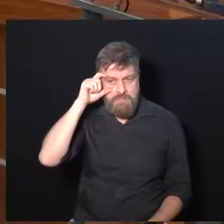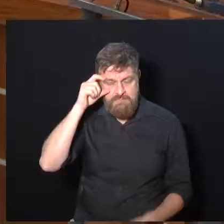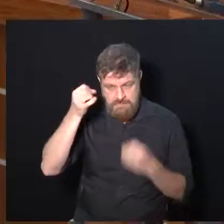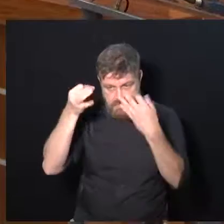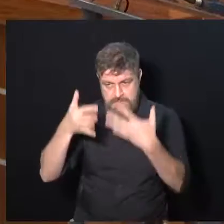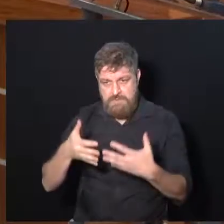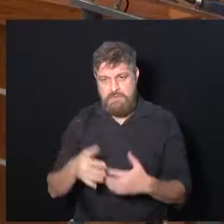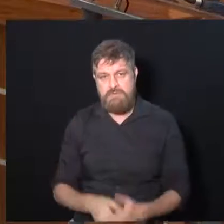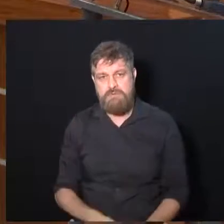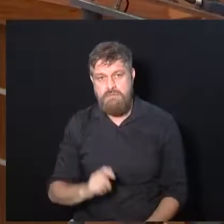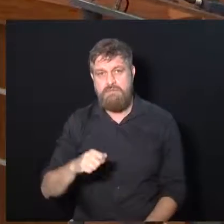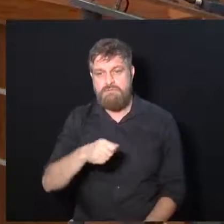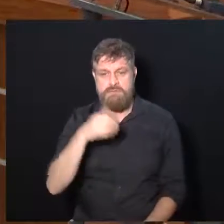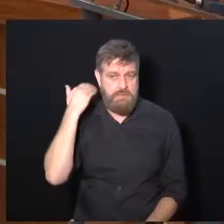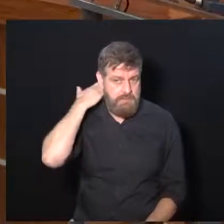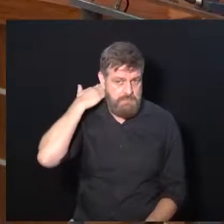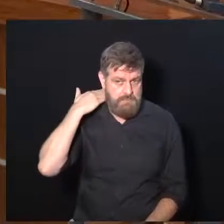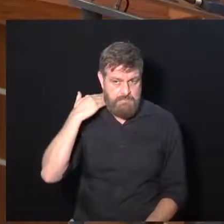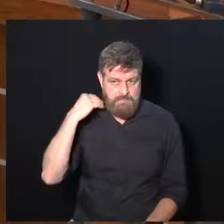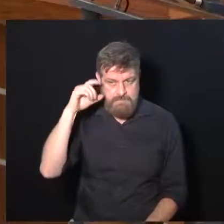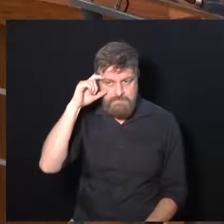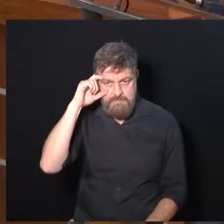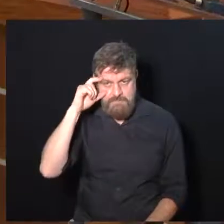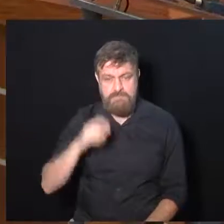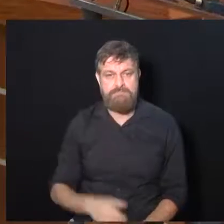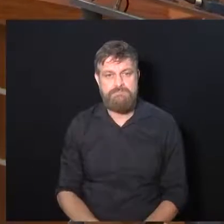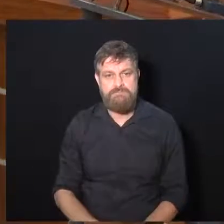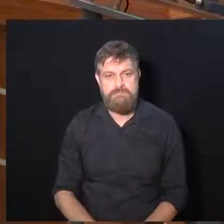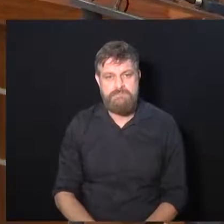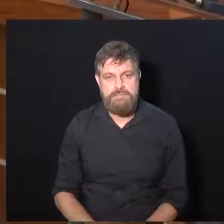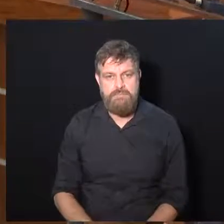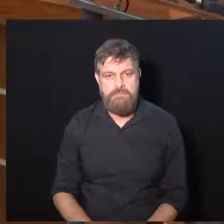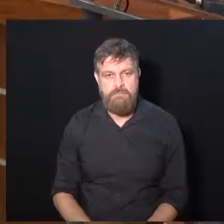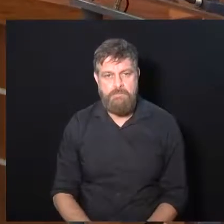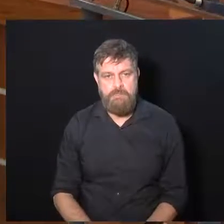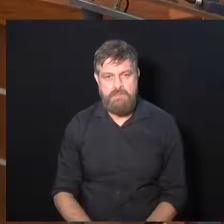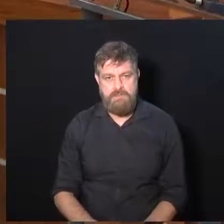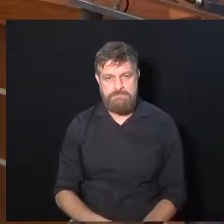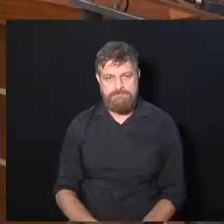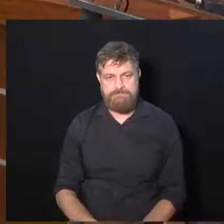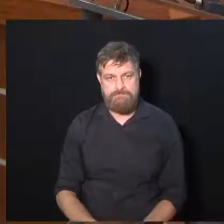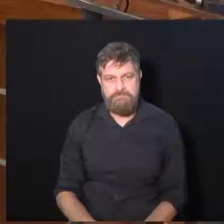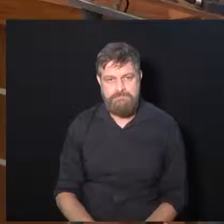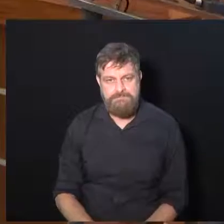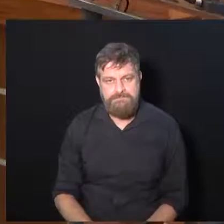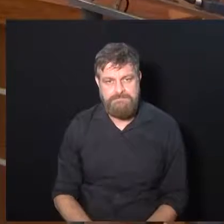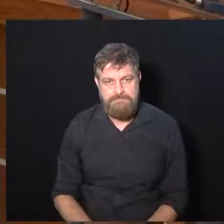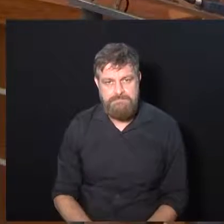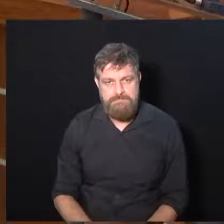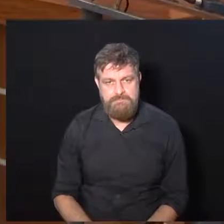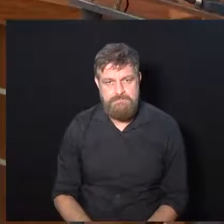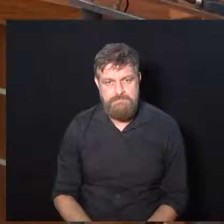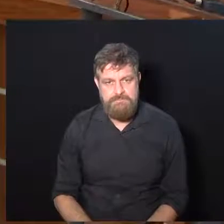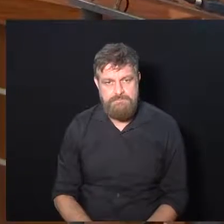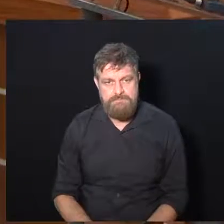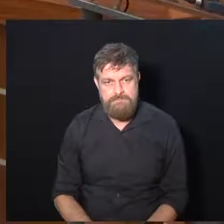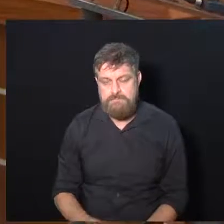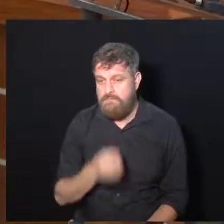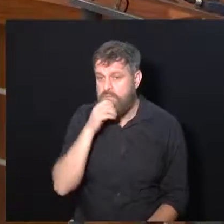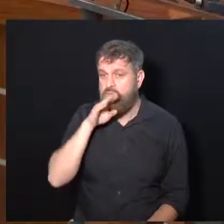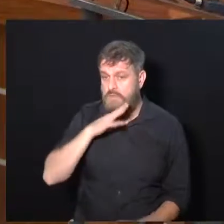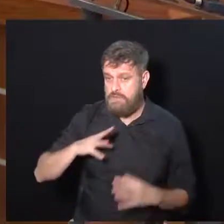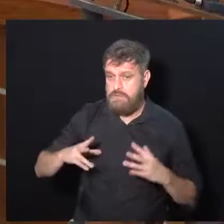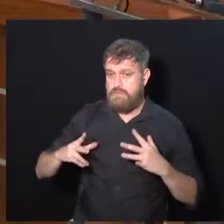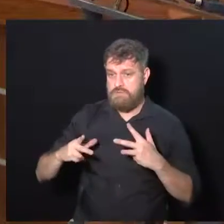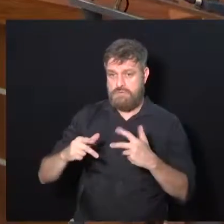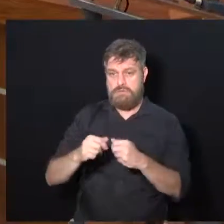Tem que vir aqui, não, né? Ela pode falar de lá mesmo. Posso, né? Pode. Alô? Então, bom, boa tarde a